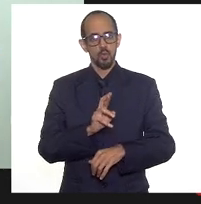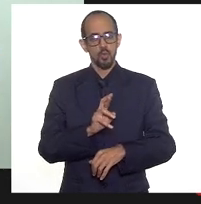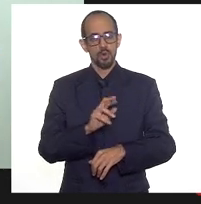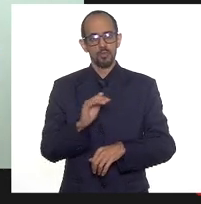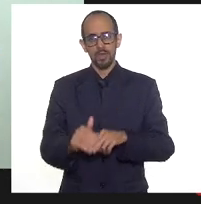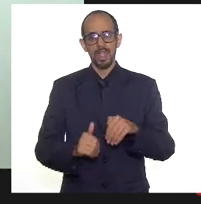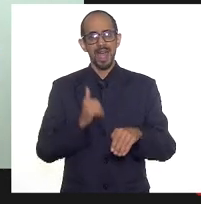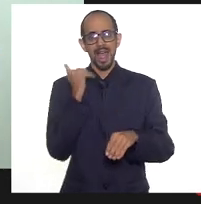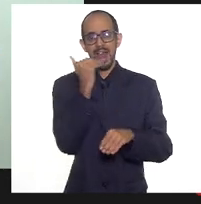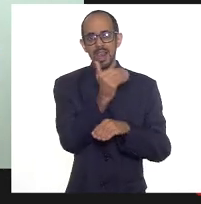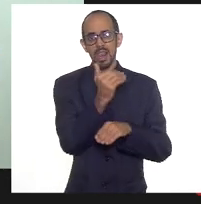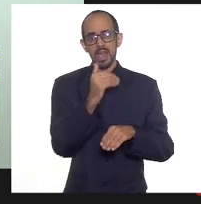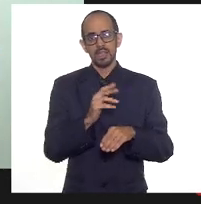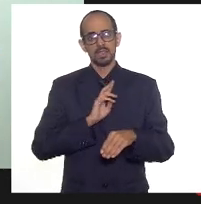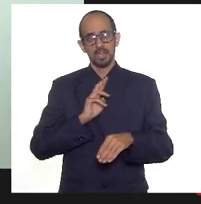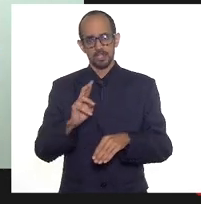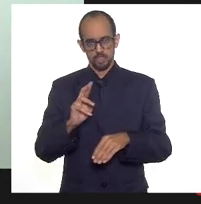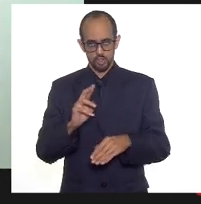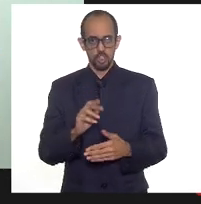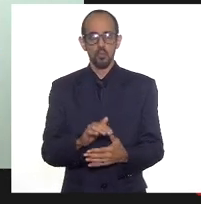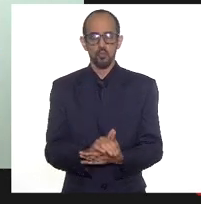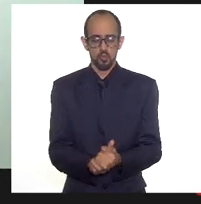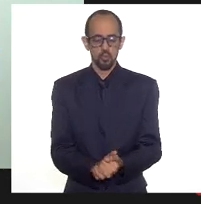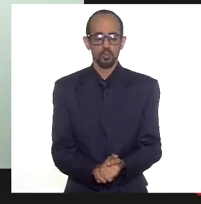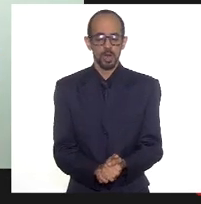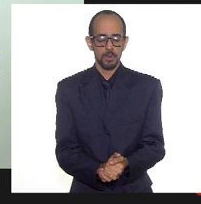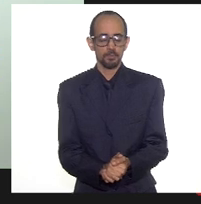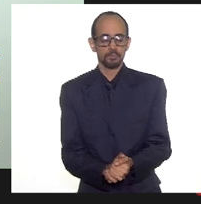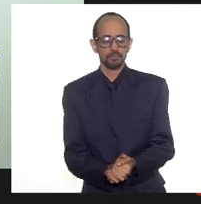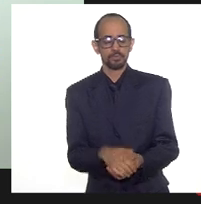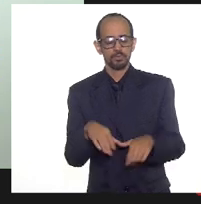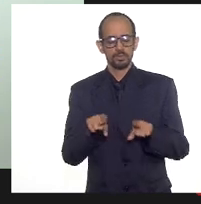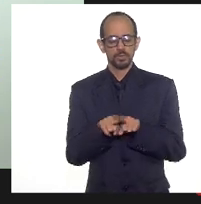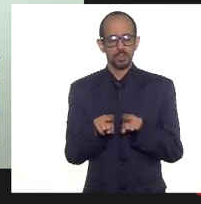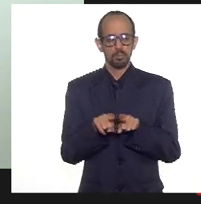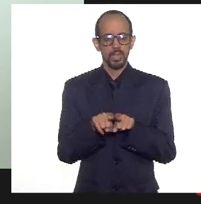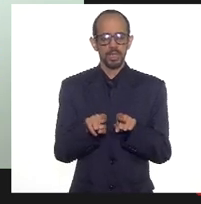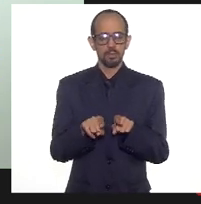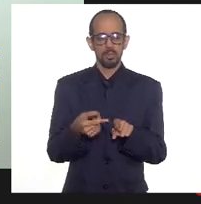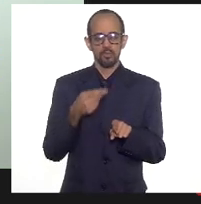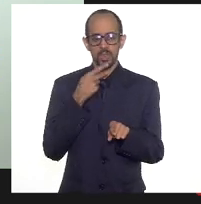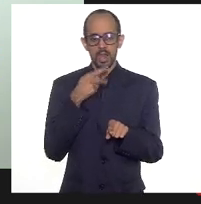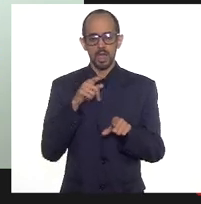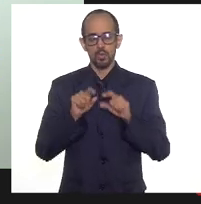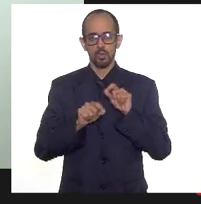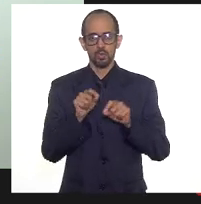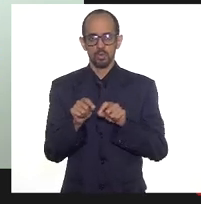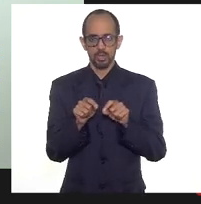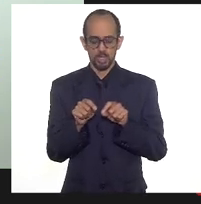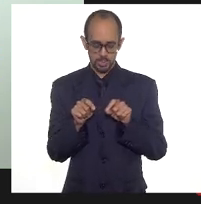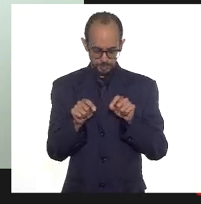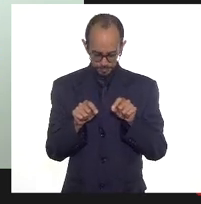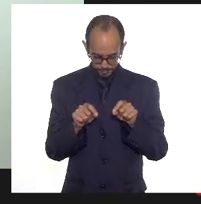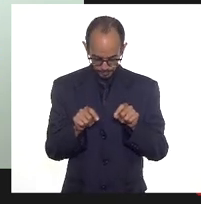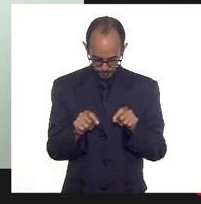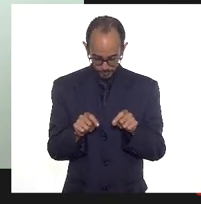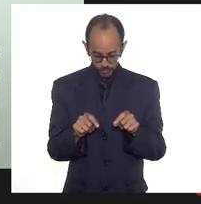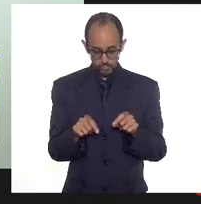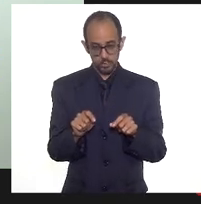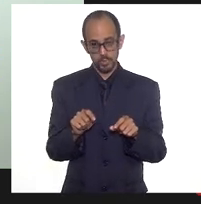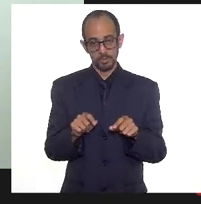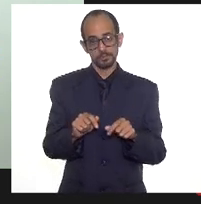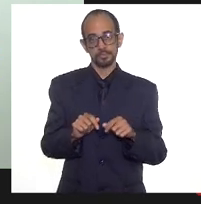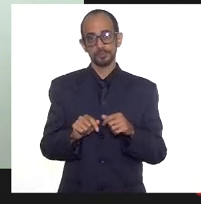além da questão religiosa. E também colocar, Marta, aqui, de fato, trazida até também pelas professoras, a